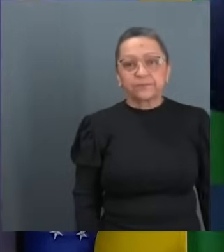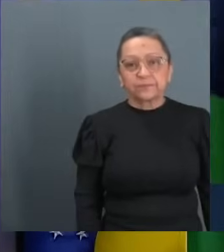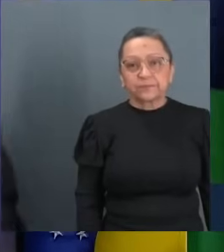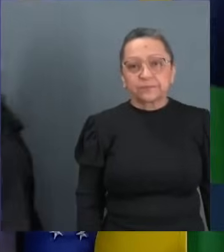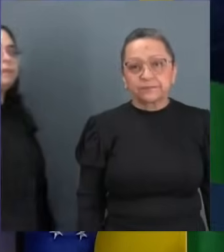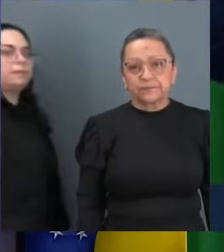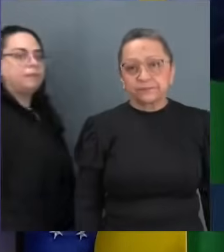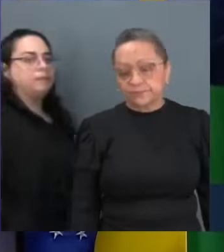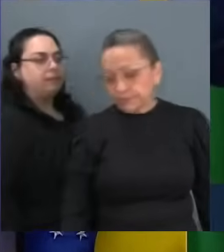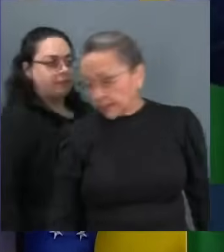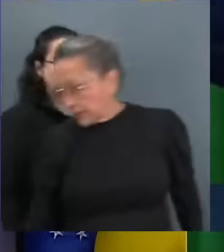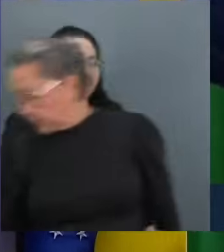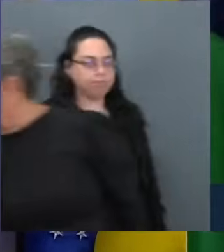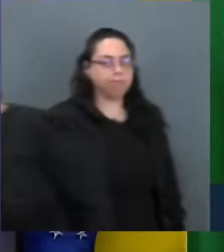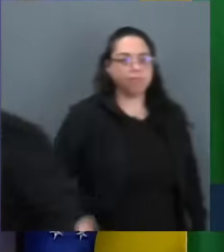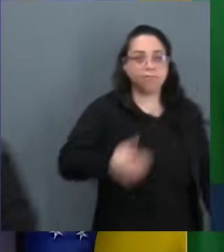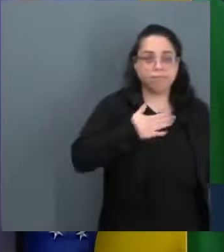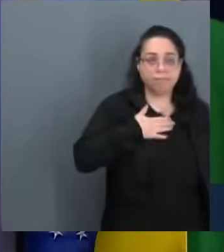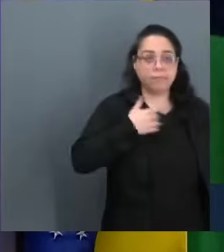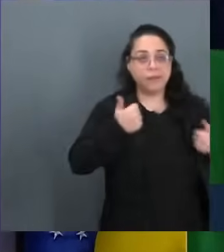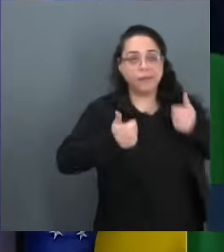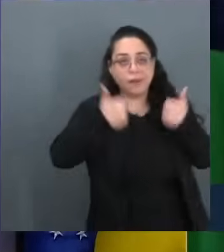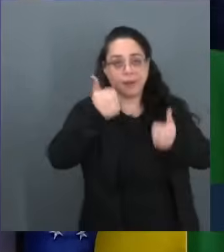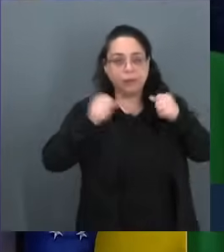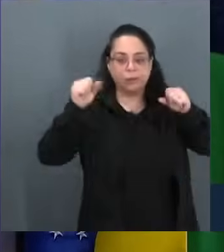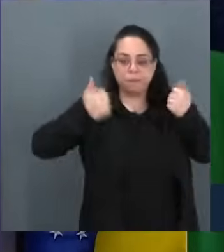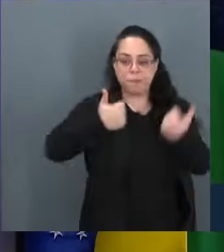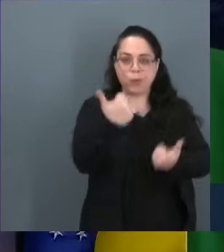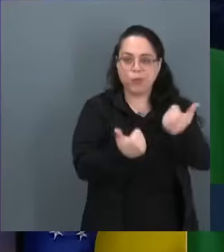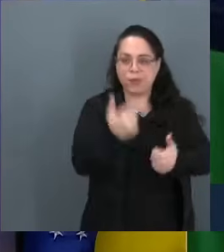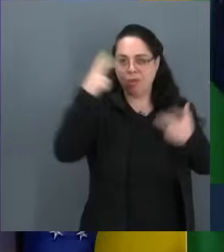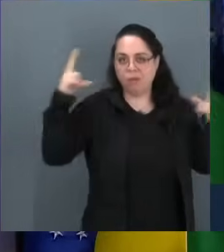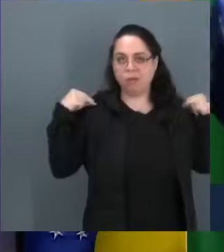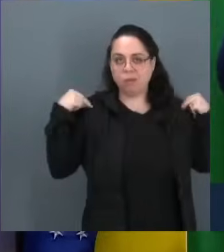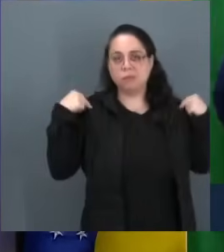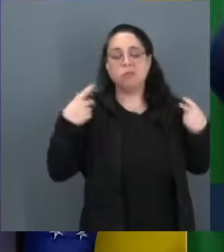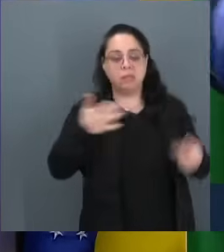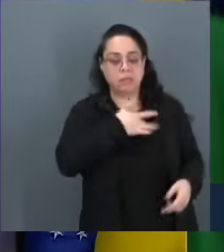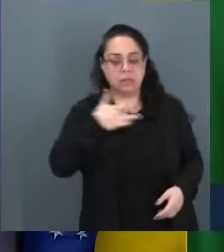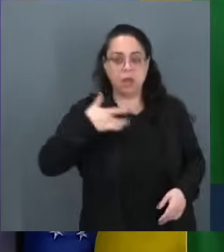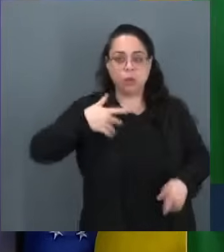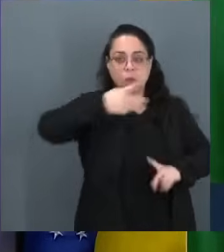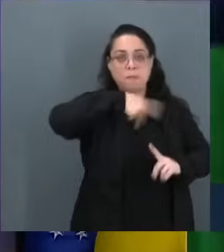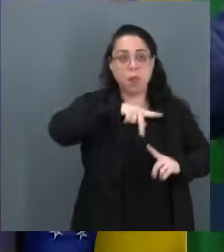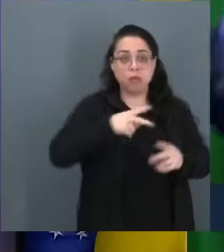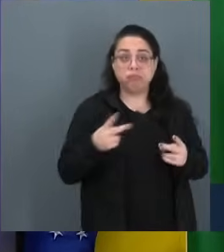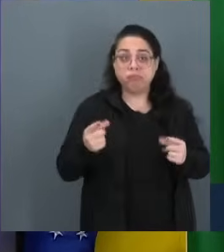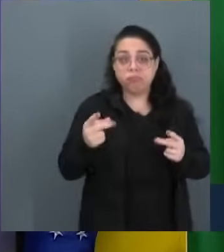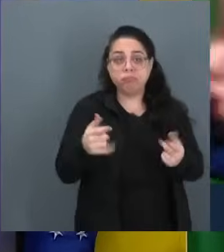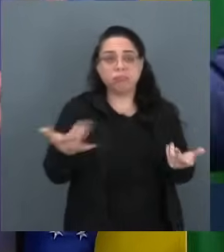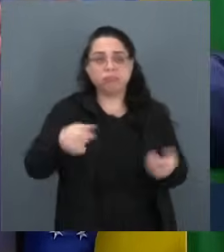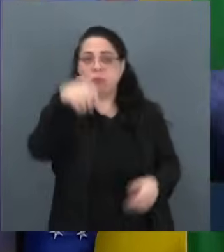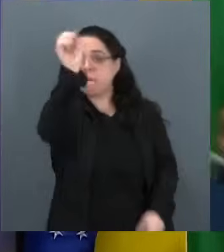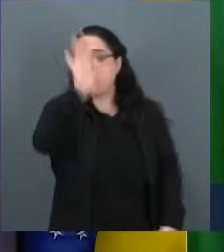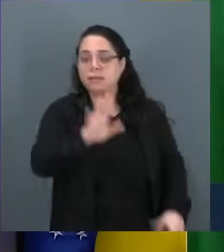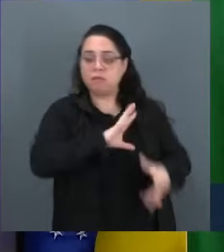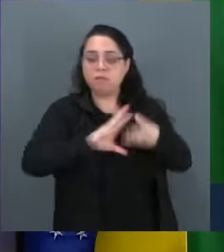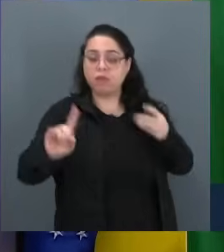Carro com motorista, plano de saúde vitalício. É muito cômodo estar caindo o Brasil e a gente